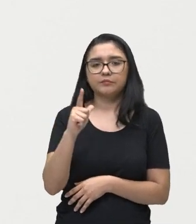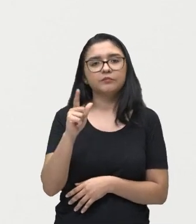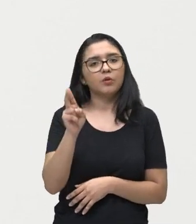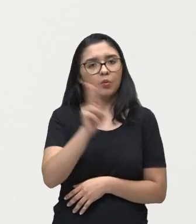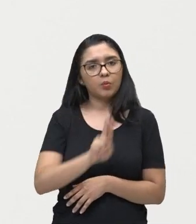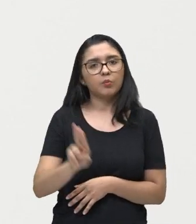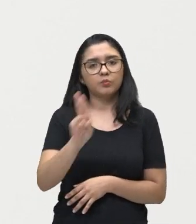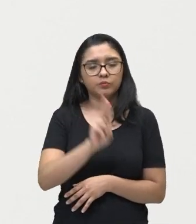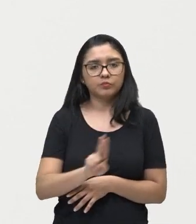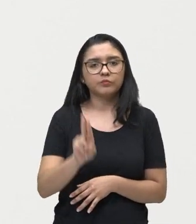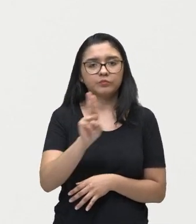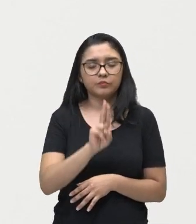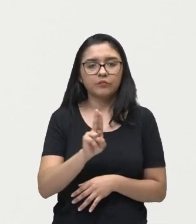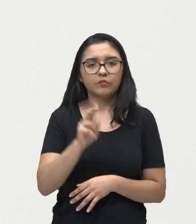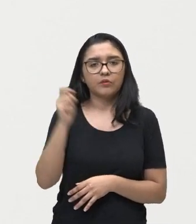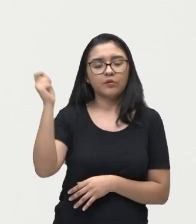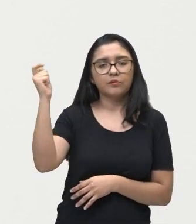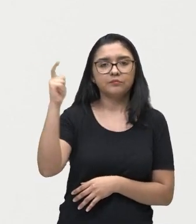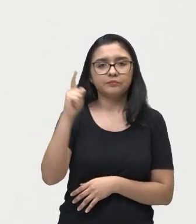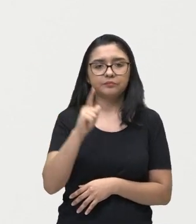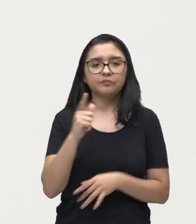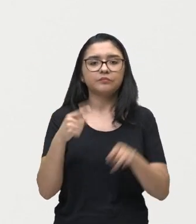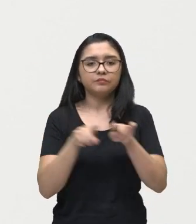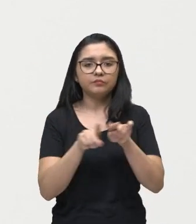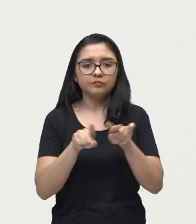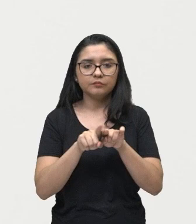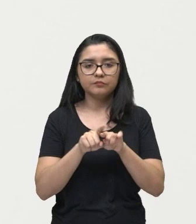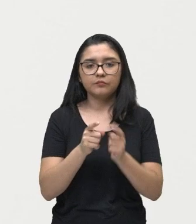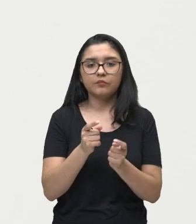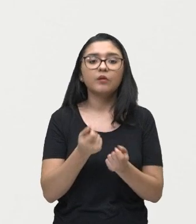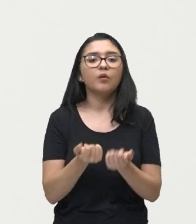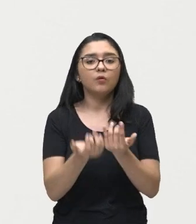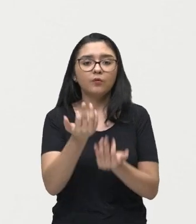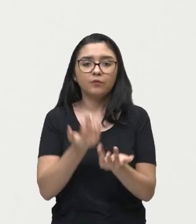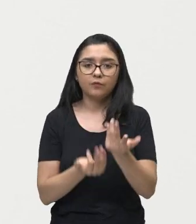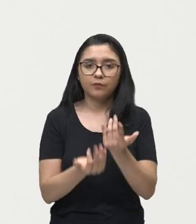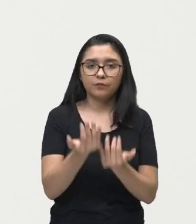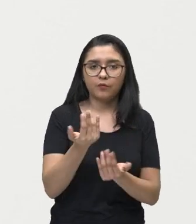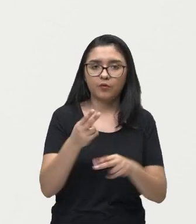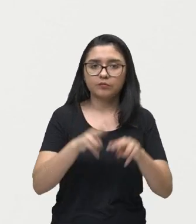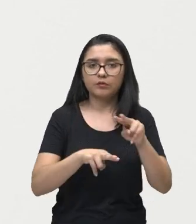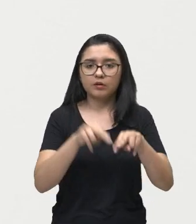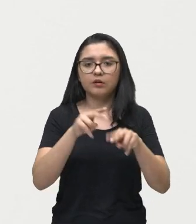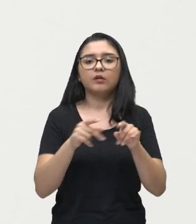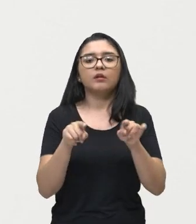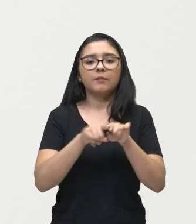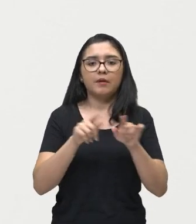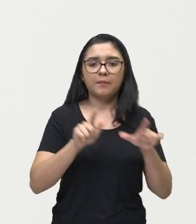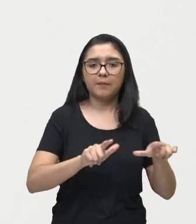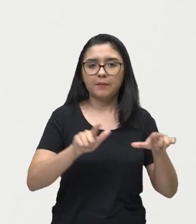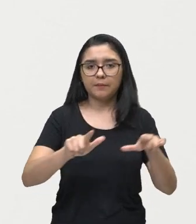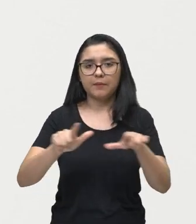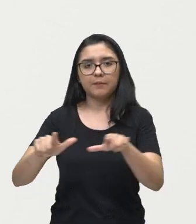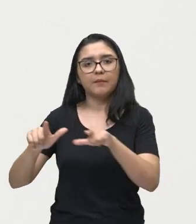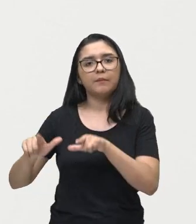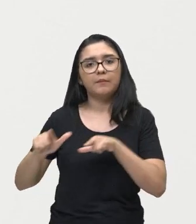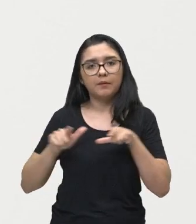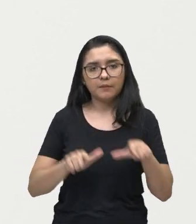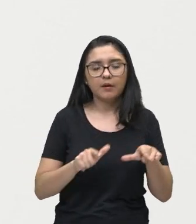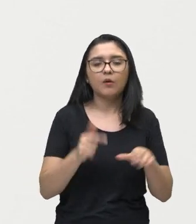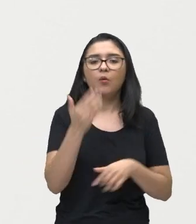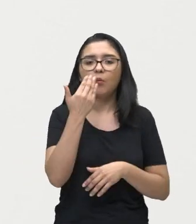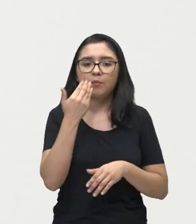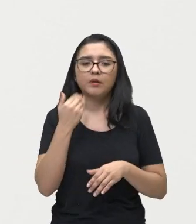utilizada devido à irradiação térmica, o fogo das lareiras, placas solares, assar alimentos no